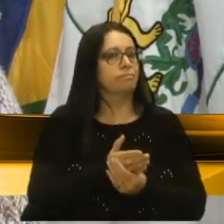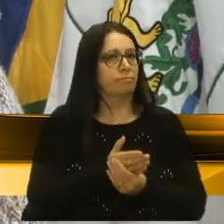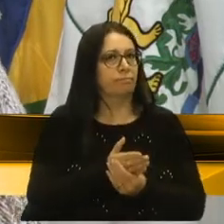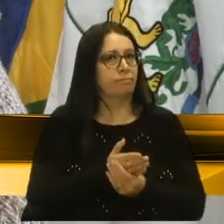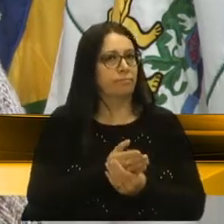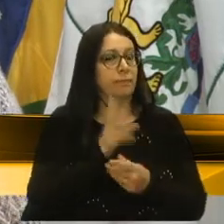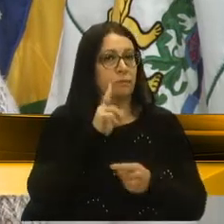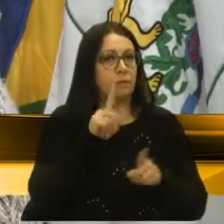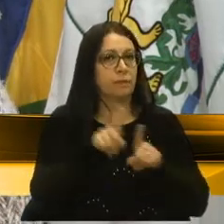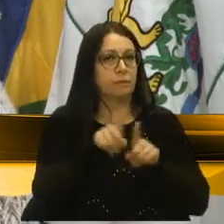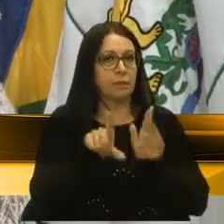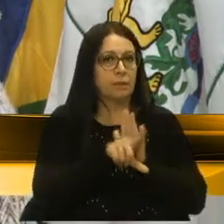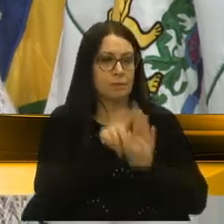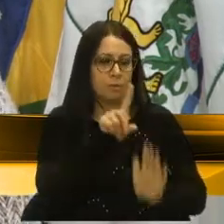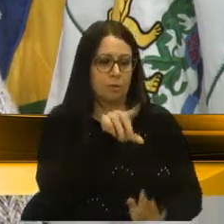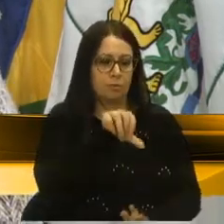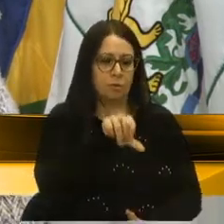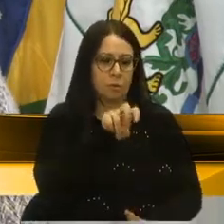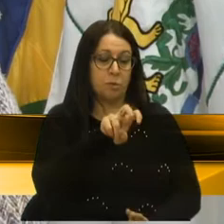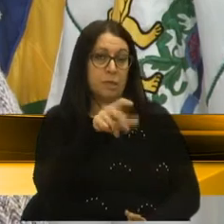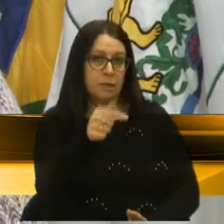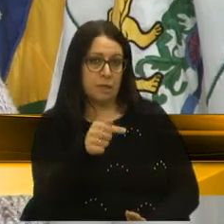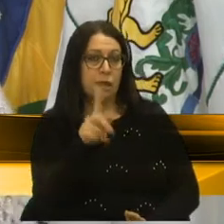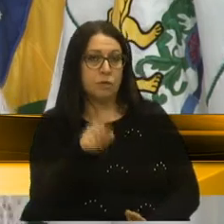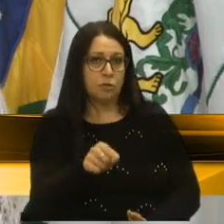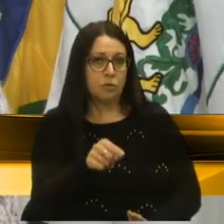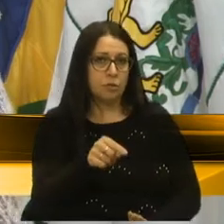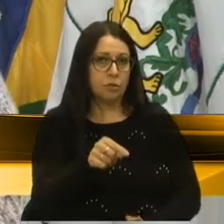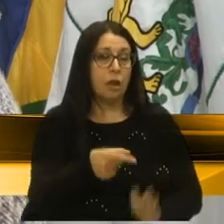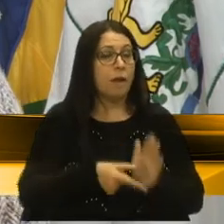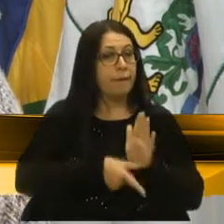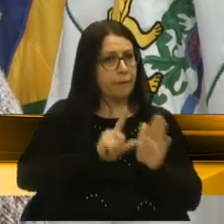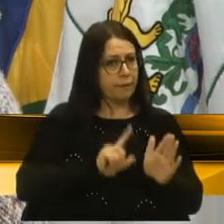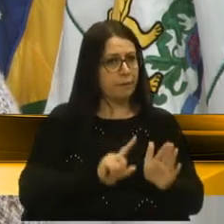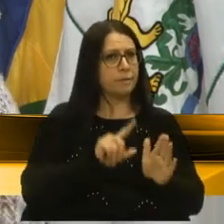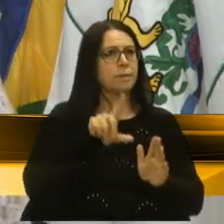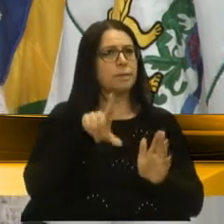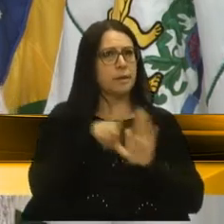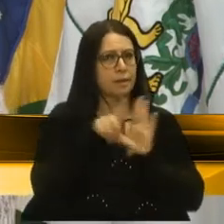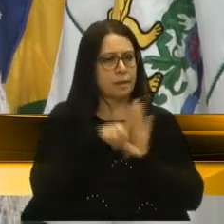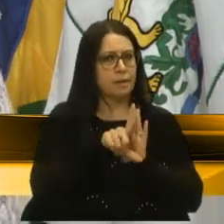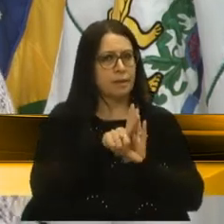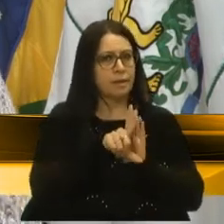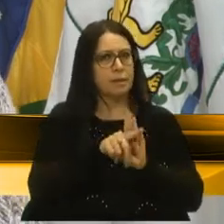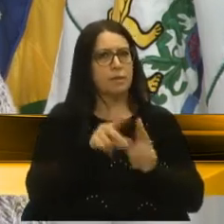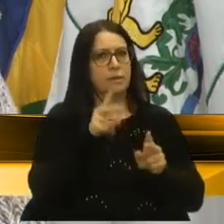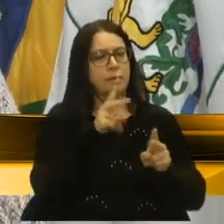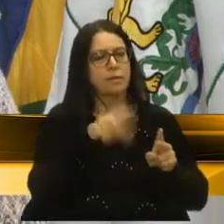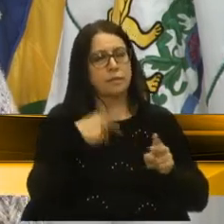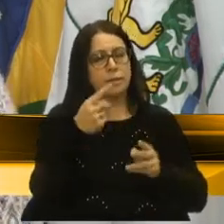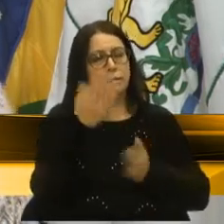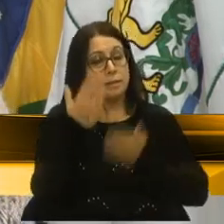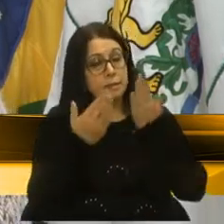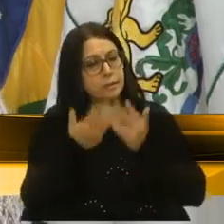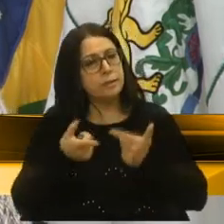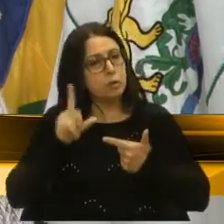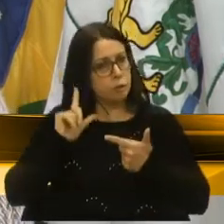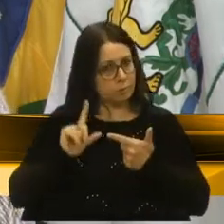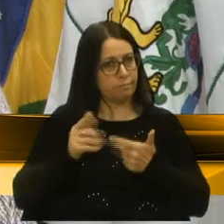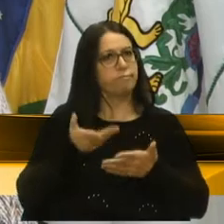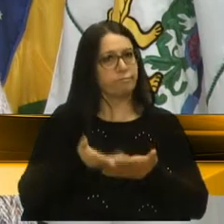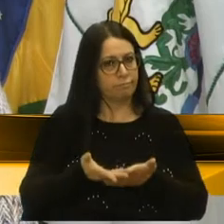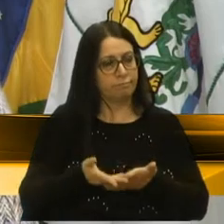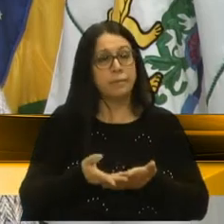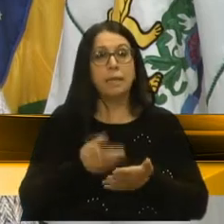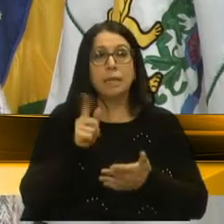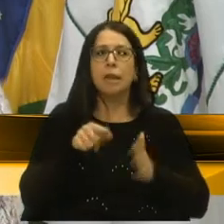Considerando que essa lei de 1957 ela é anterior à lei de concessões, anterior à lei das licitações, ela é